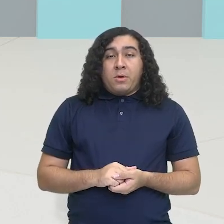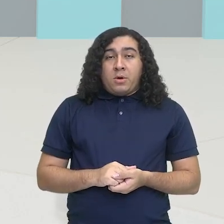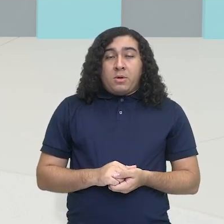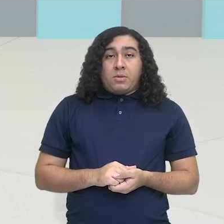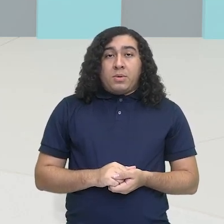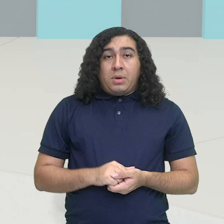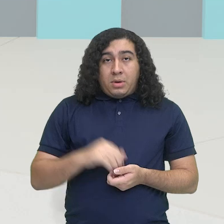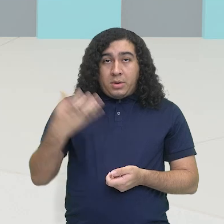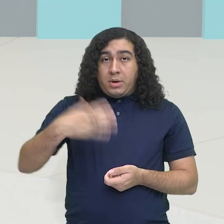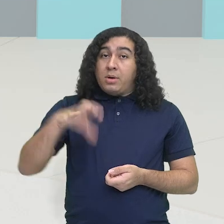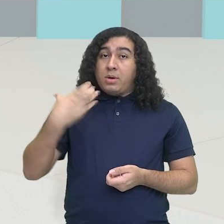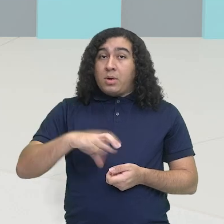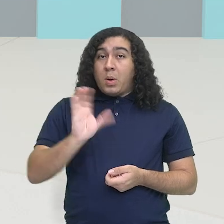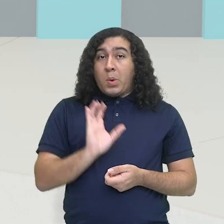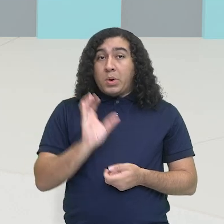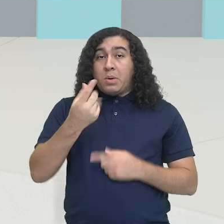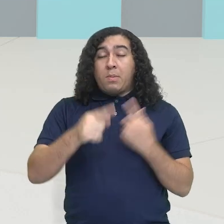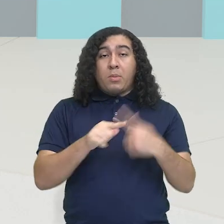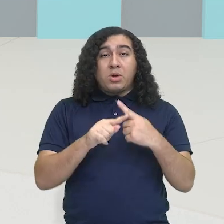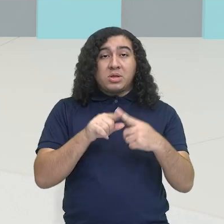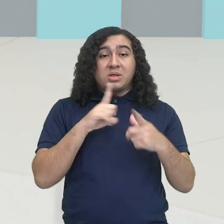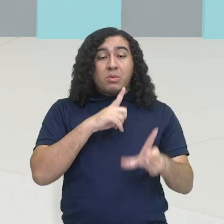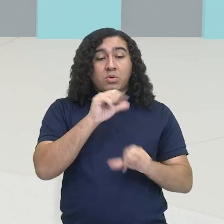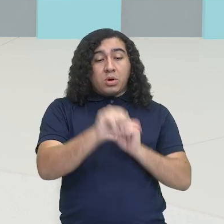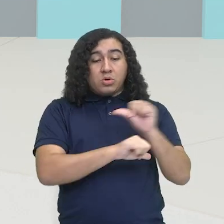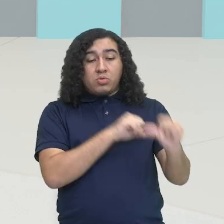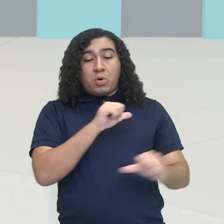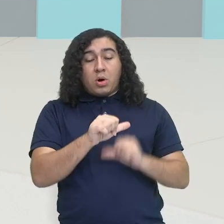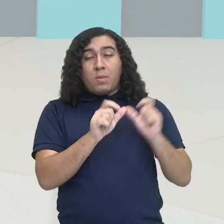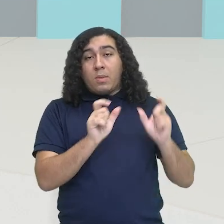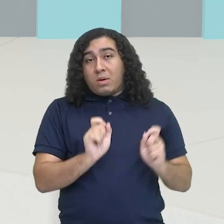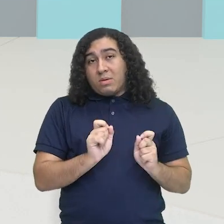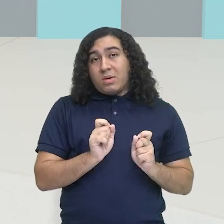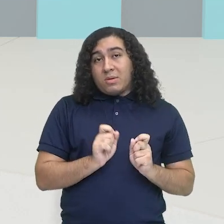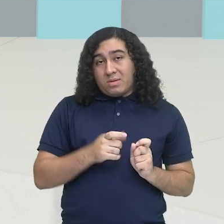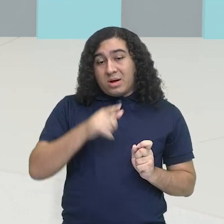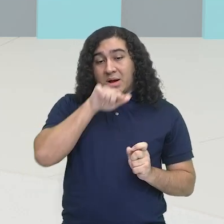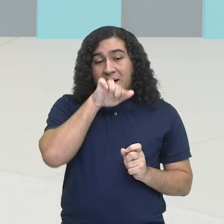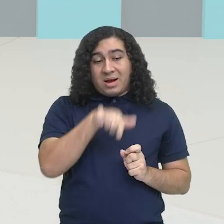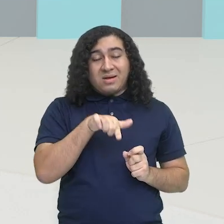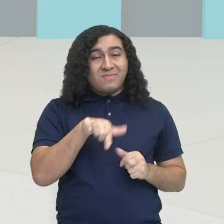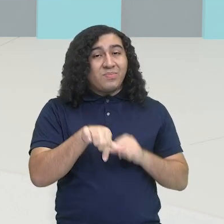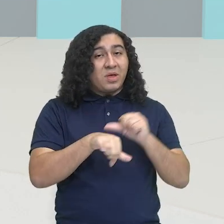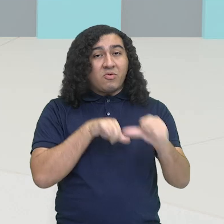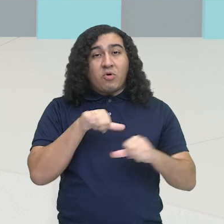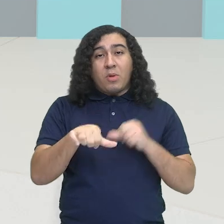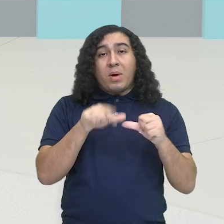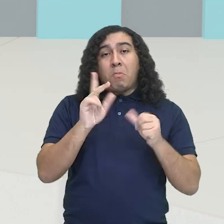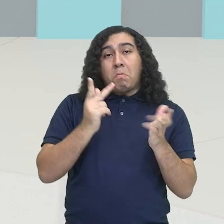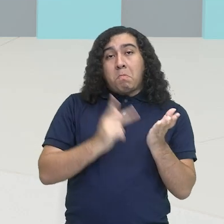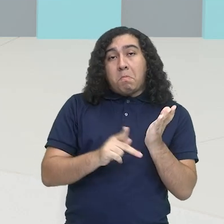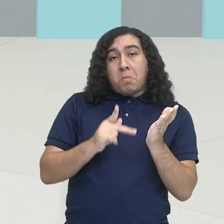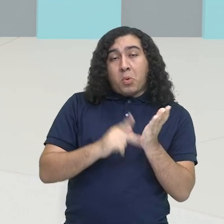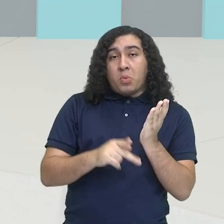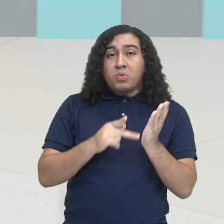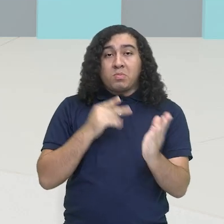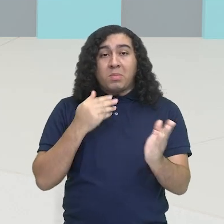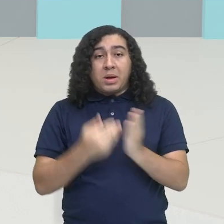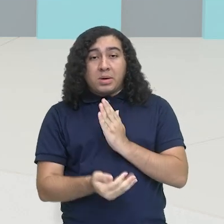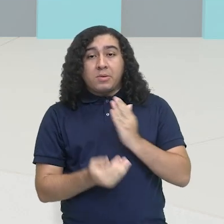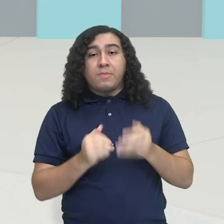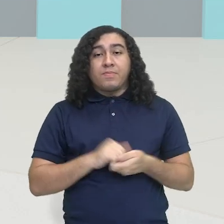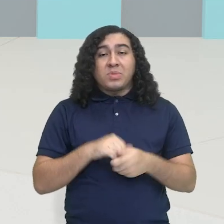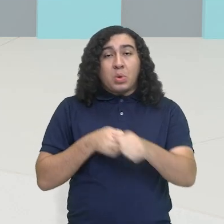terrível de acontecer, justamente porque você vai alterar um resultado que não é justo, né? E a corrupção, ela acontece